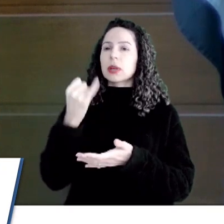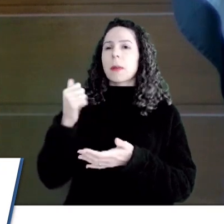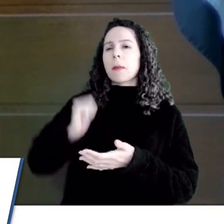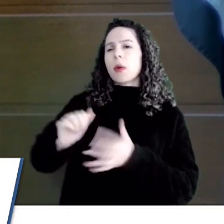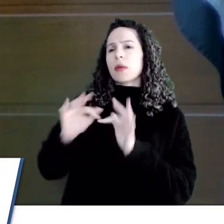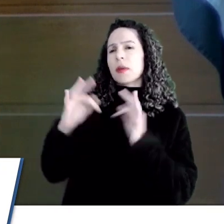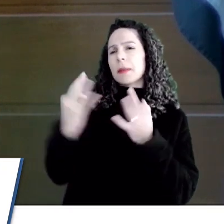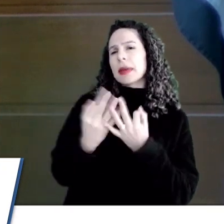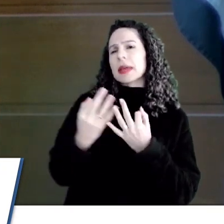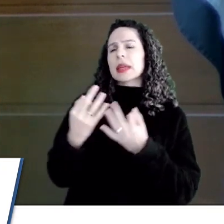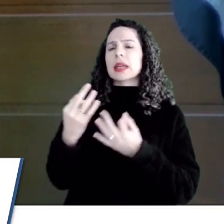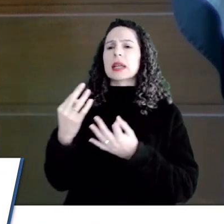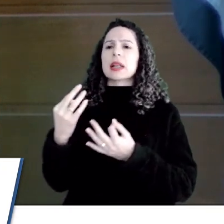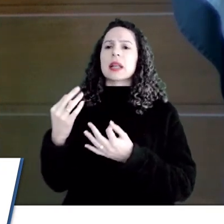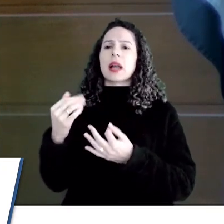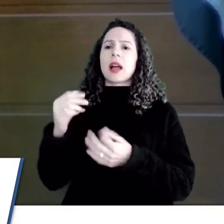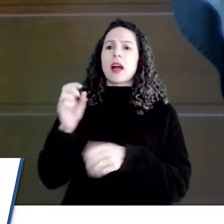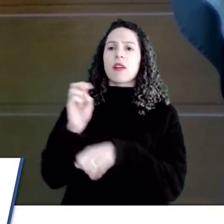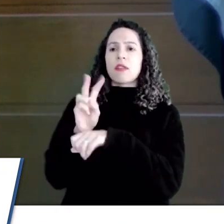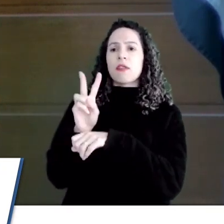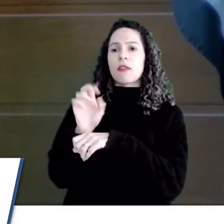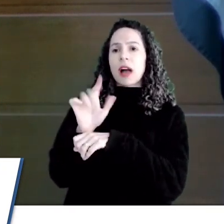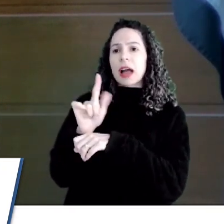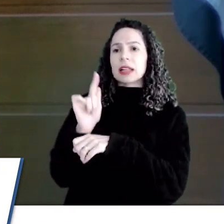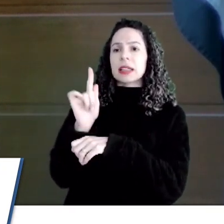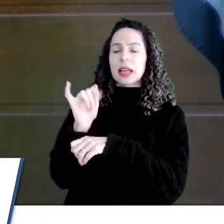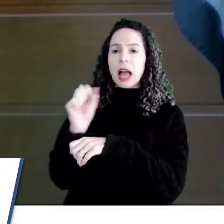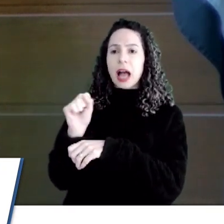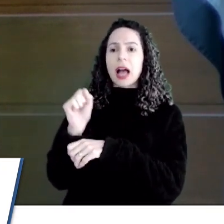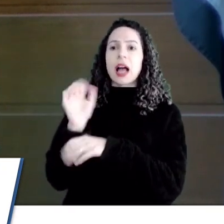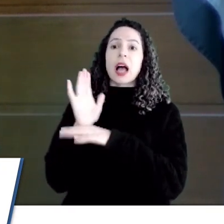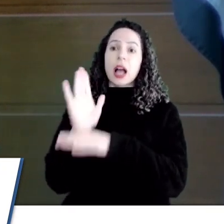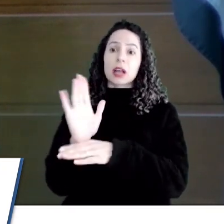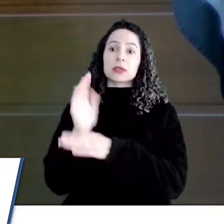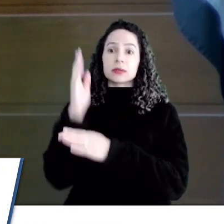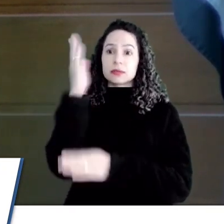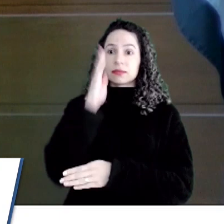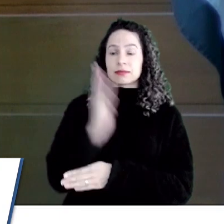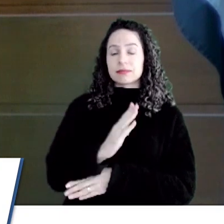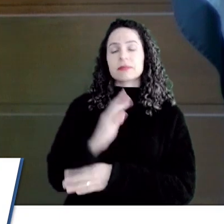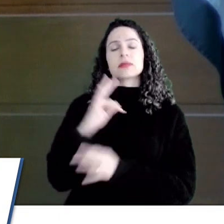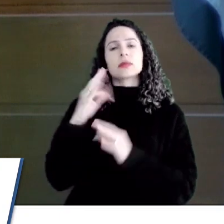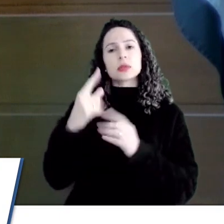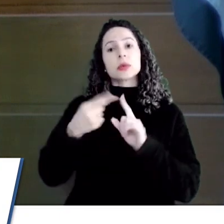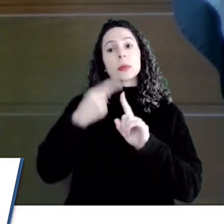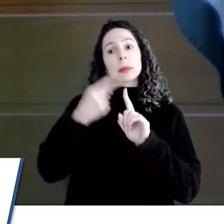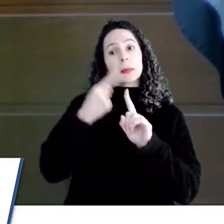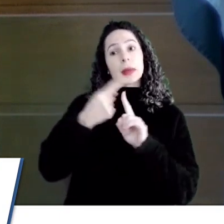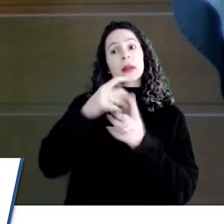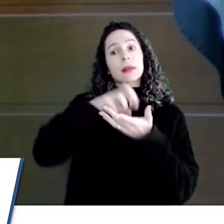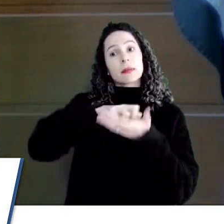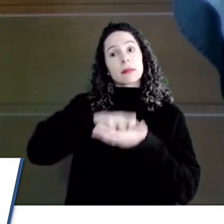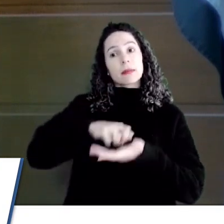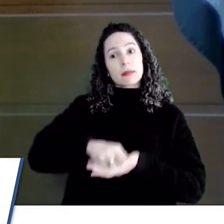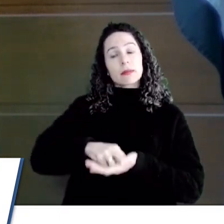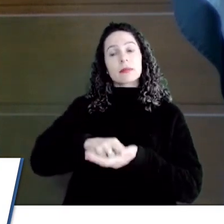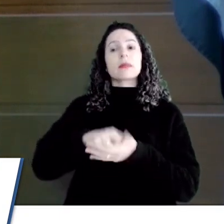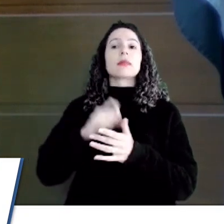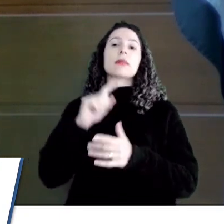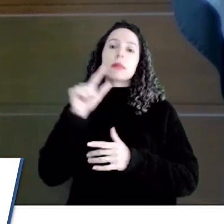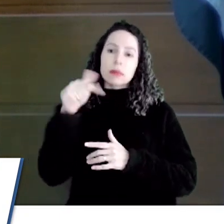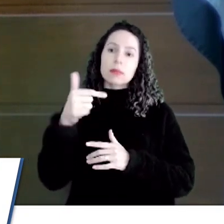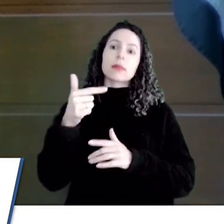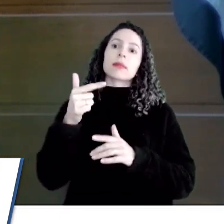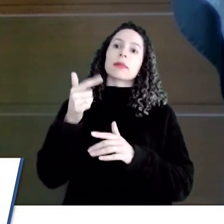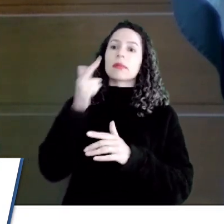Vale Gás, Auxílio Brasil, onde tudo, primeiramente, é feito através do cadastro único. Então, nossos parabéns